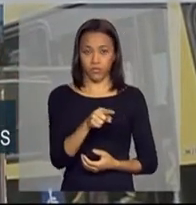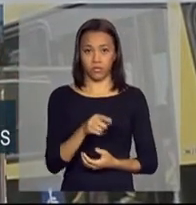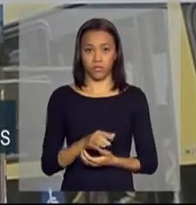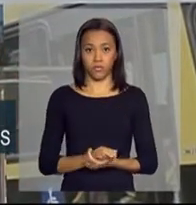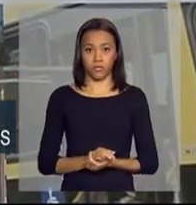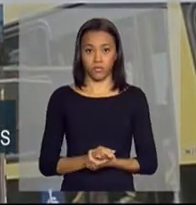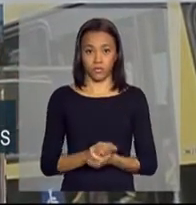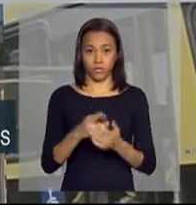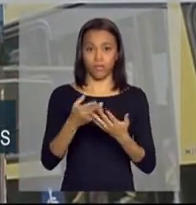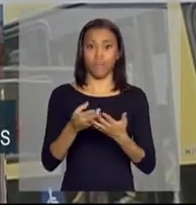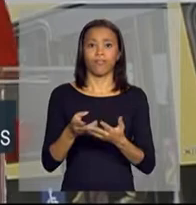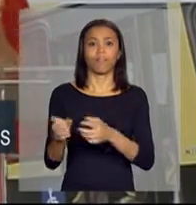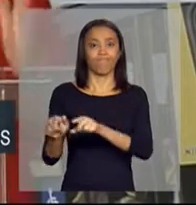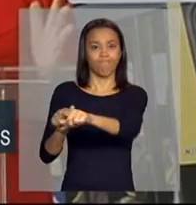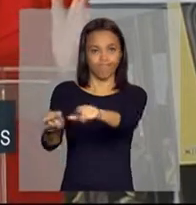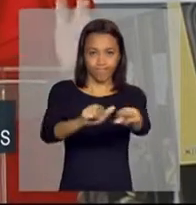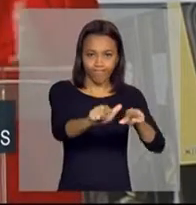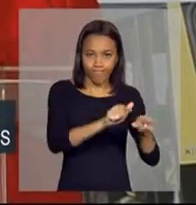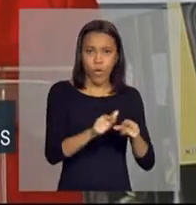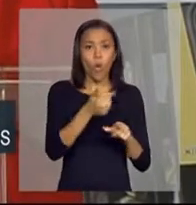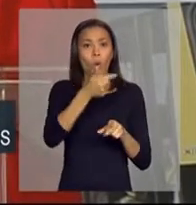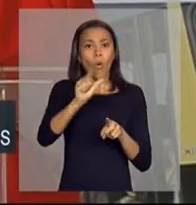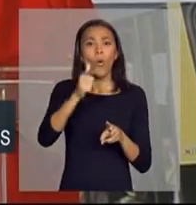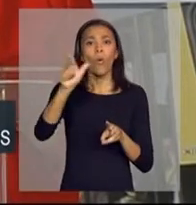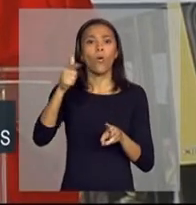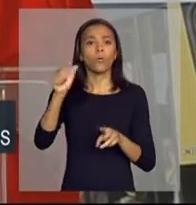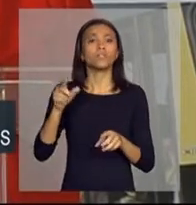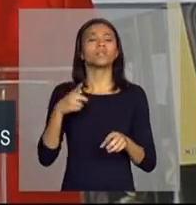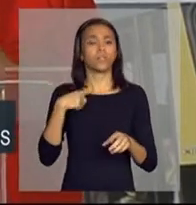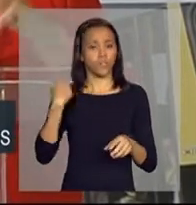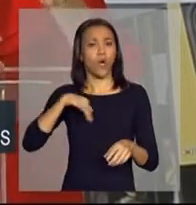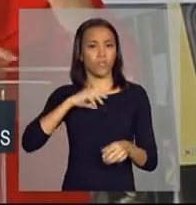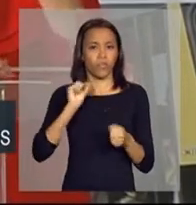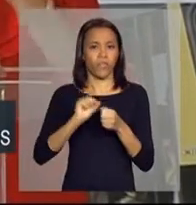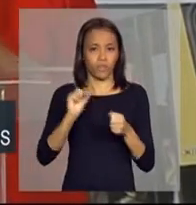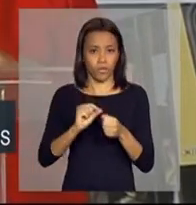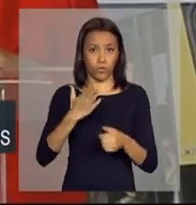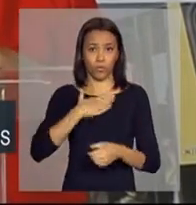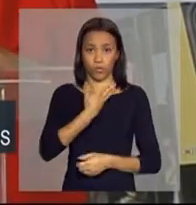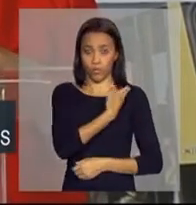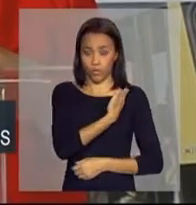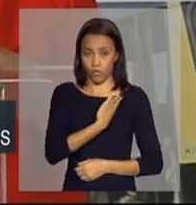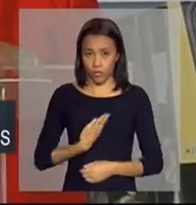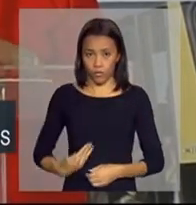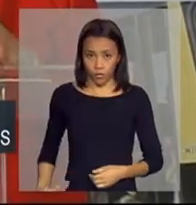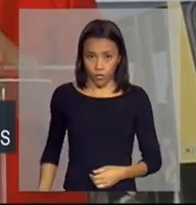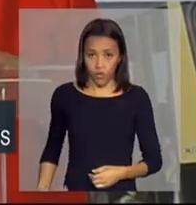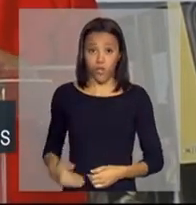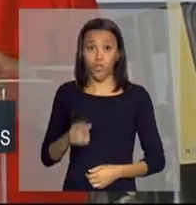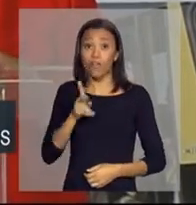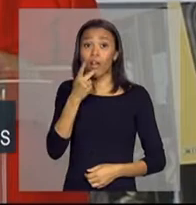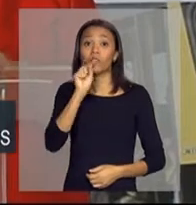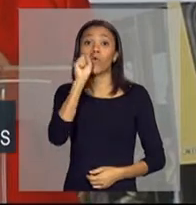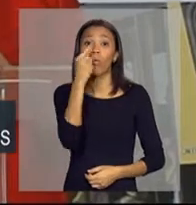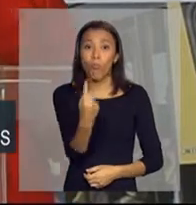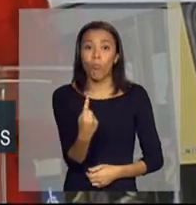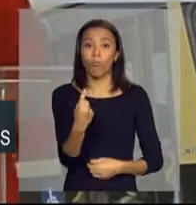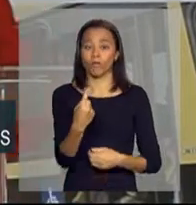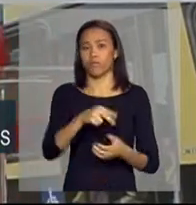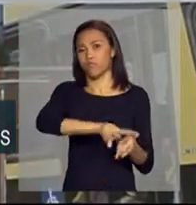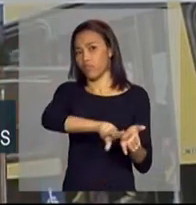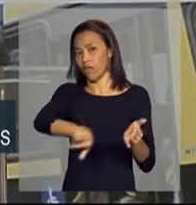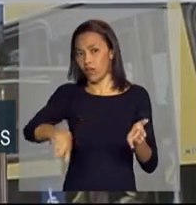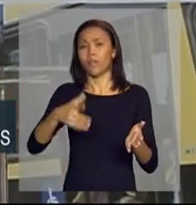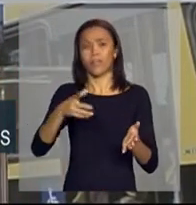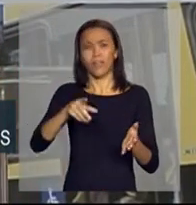com essas medidas, algumas outras estão sendo tomadas no meu governo. Eu queria só falar sobre uma delas, que eu acho que é